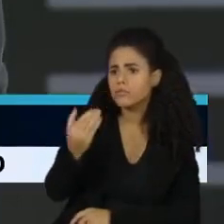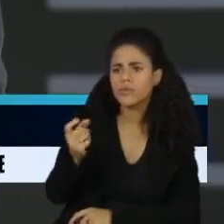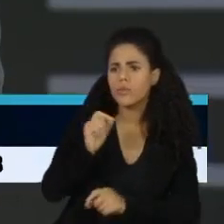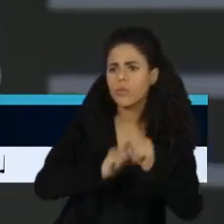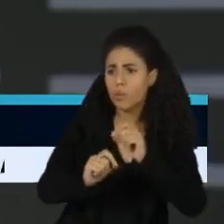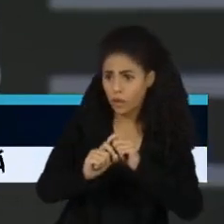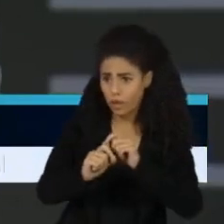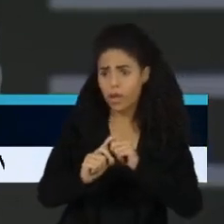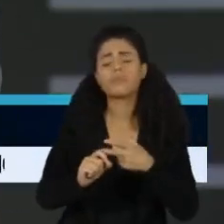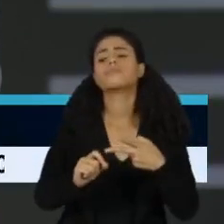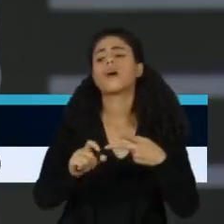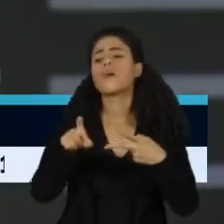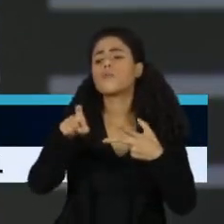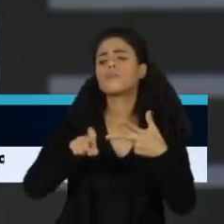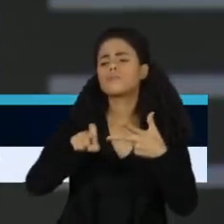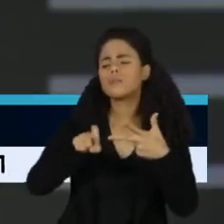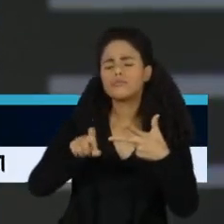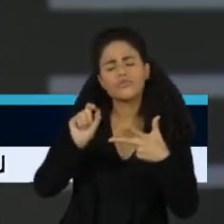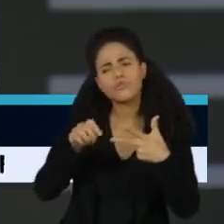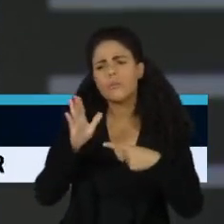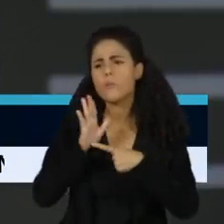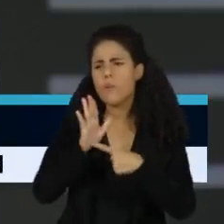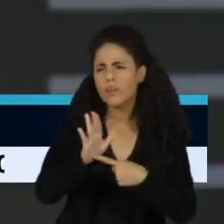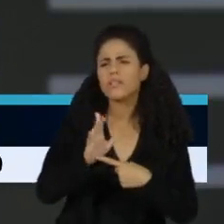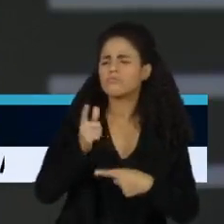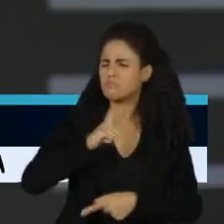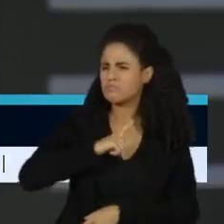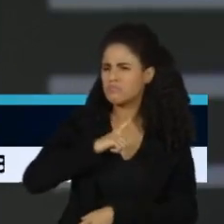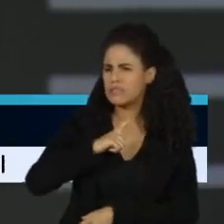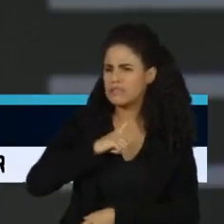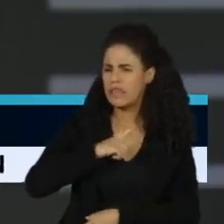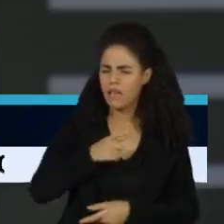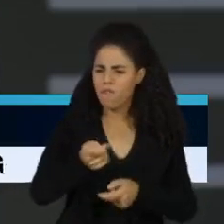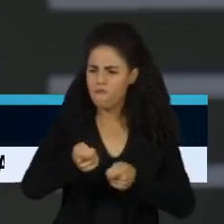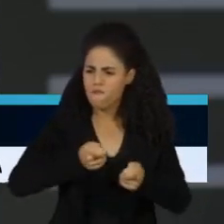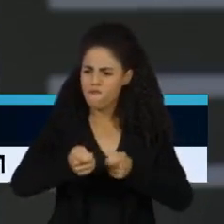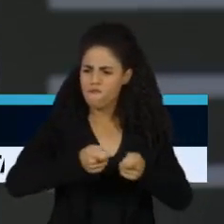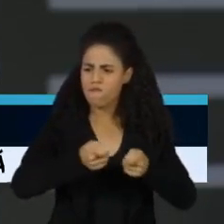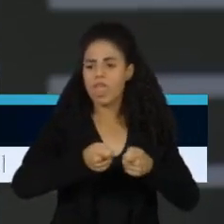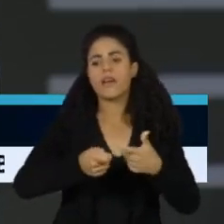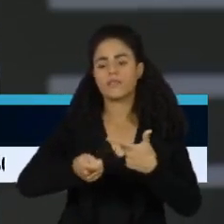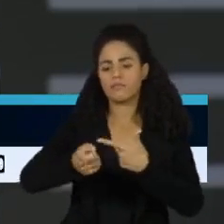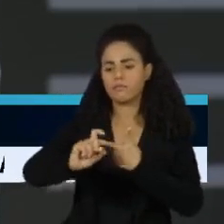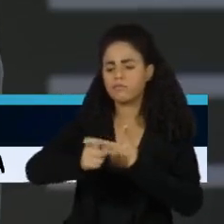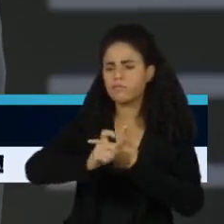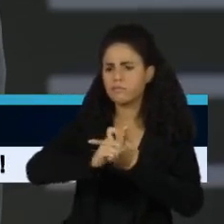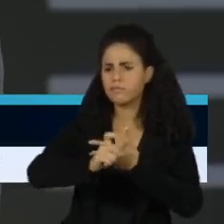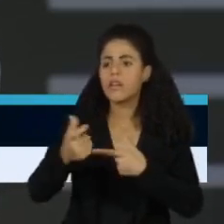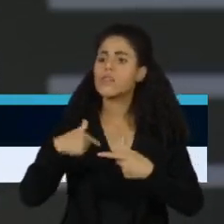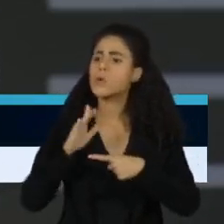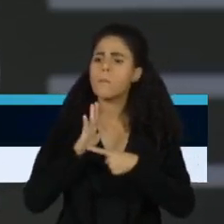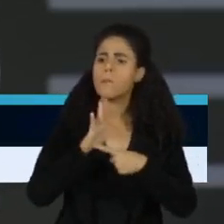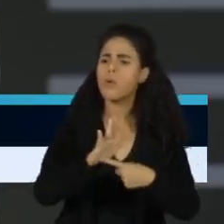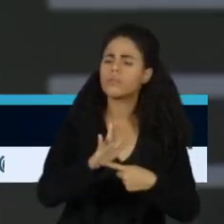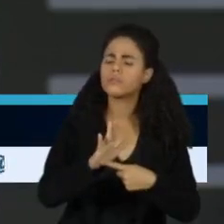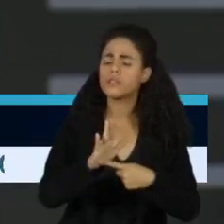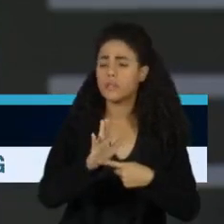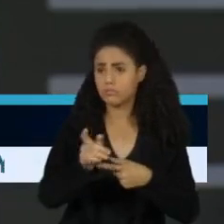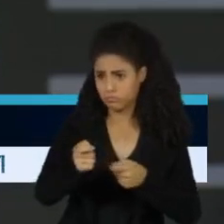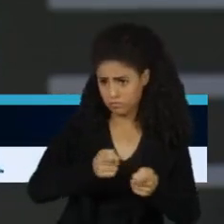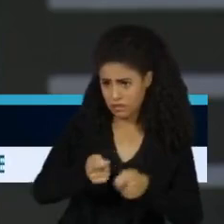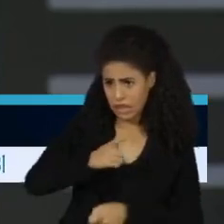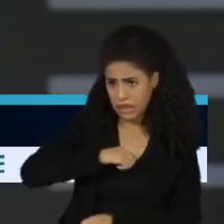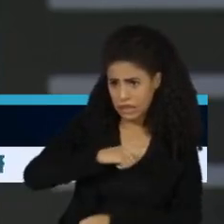Executivo consegue ter alguma espécie de controle ou de alguma, ao indicar